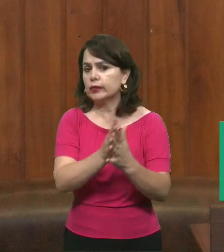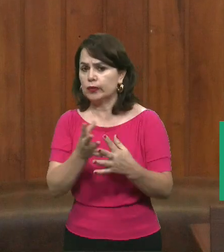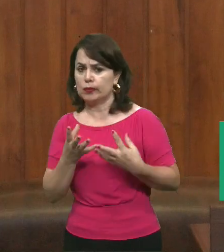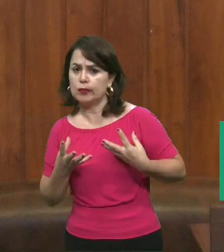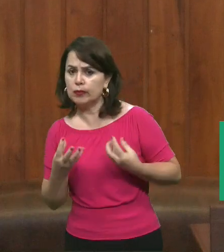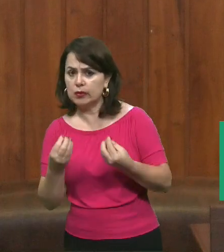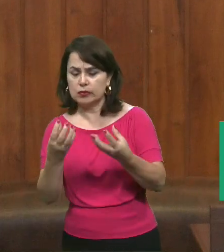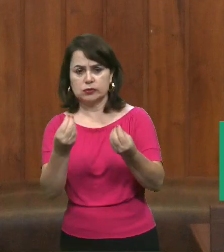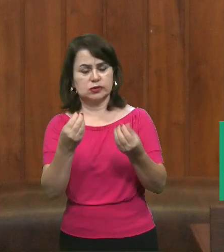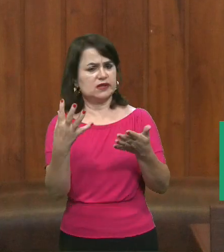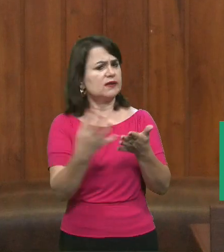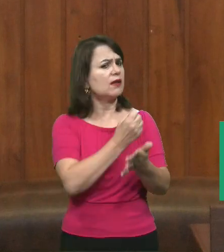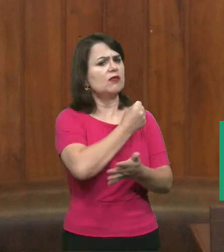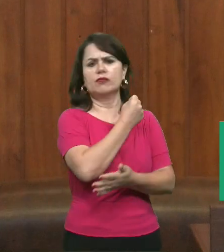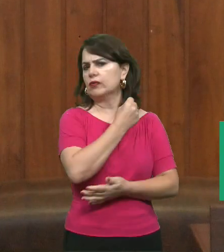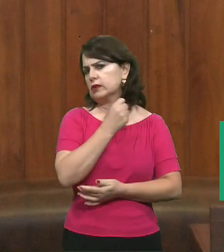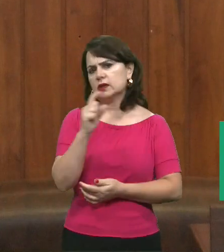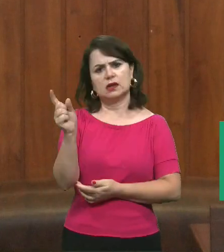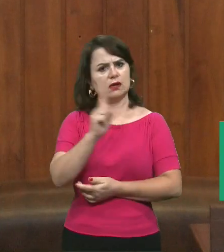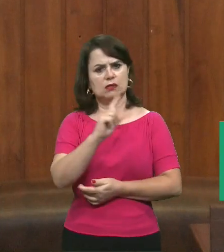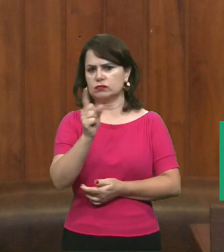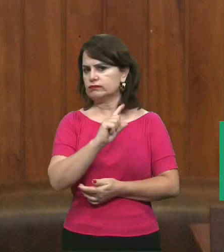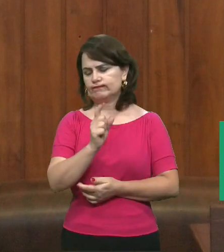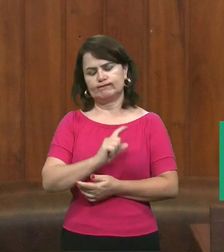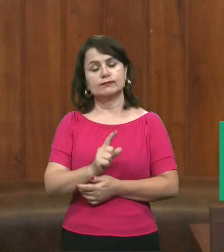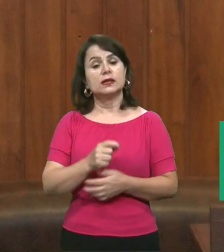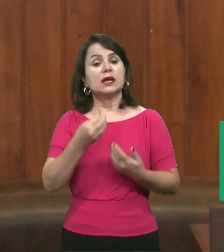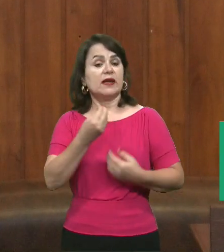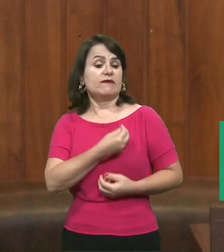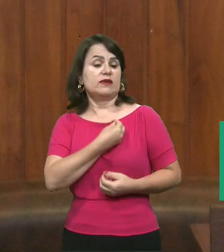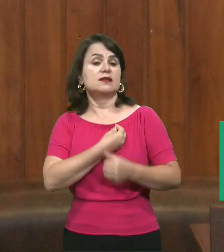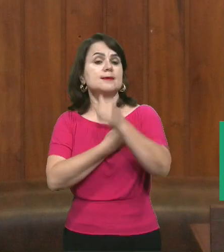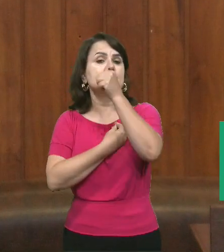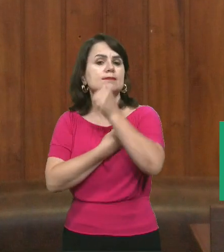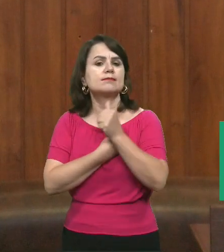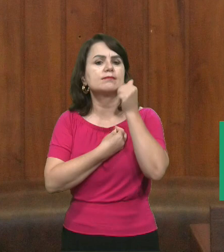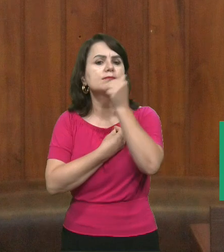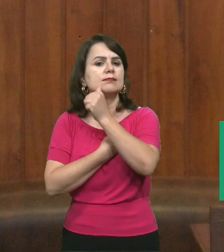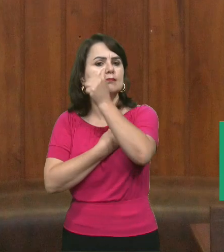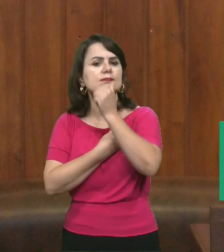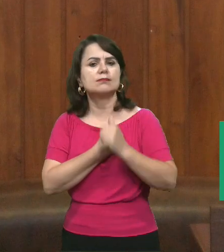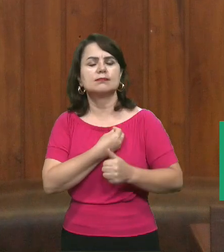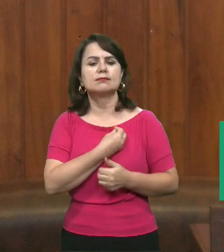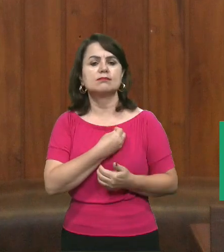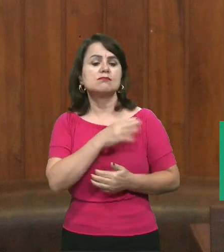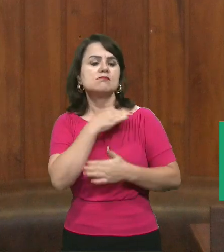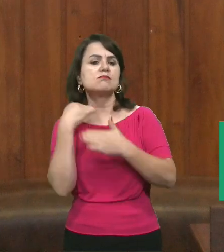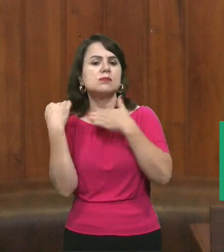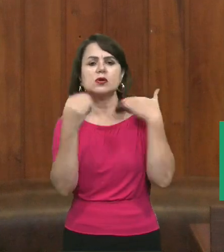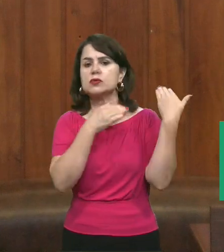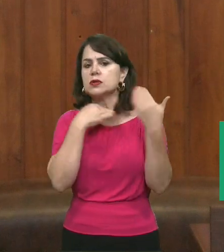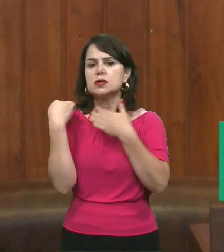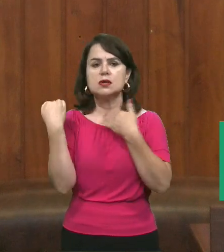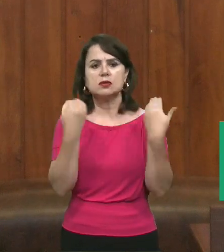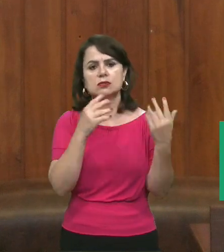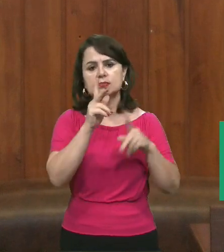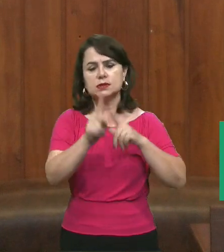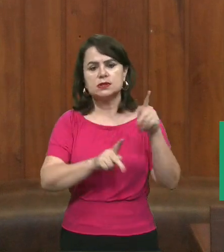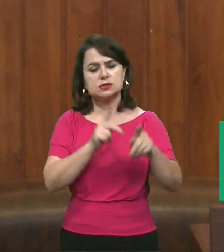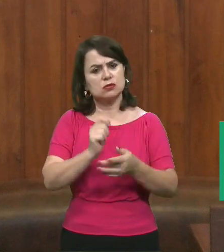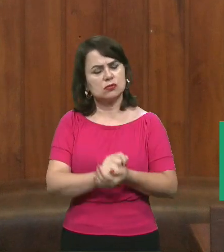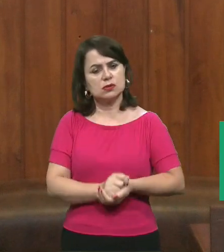Não é salvando vidas. É sacrificando vidas. Sacrificamos.